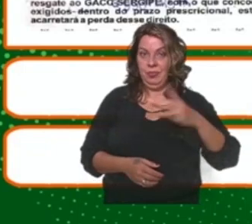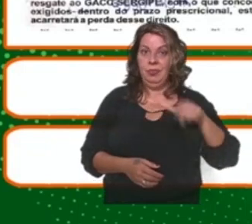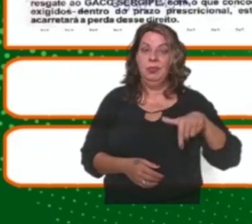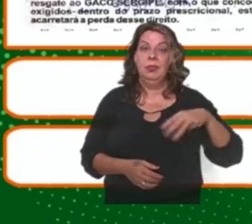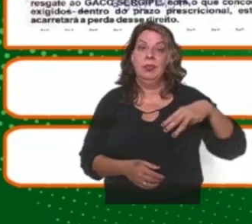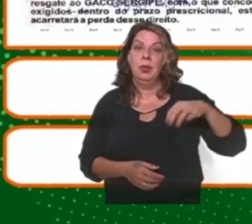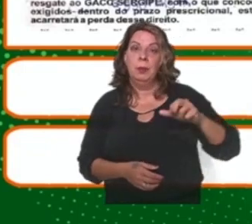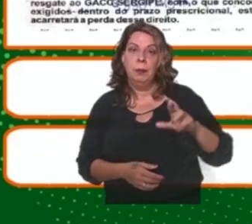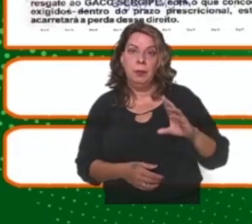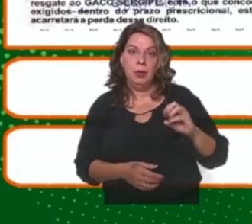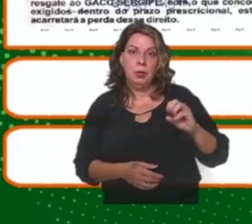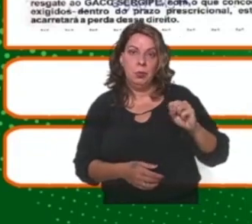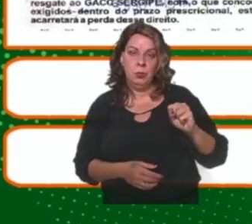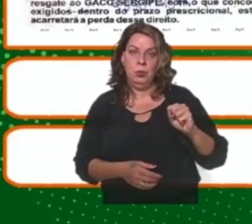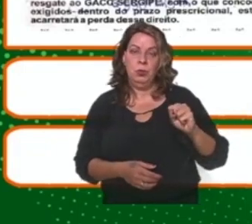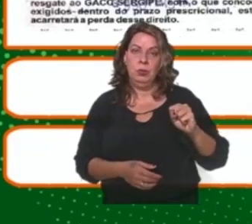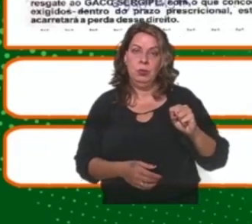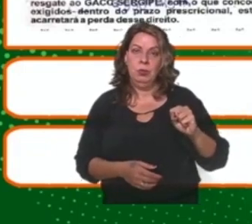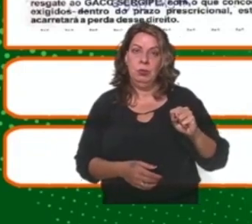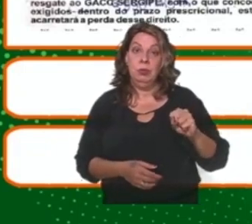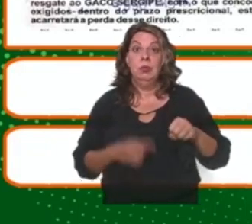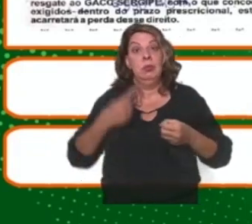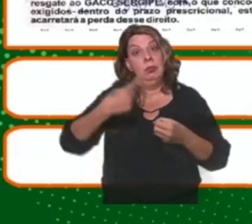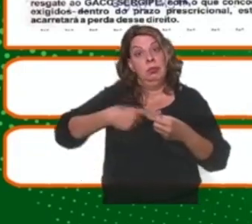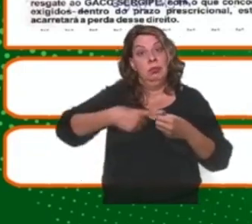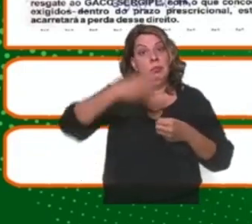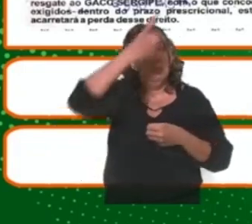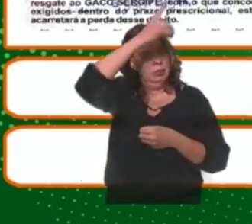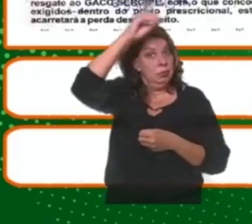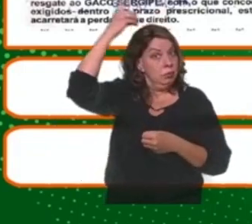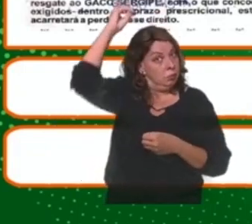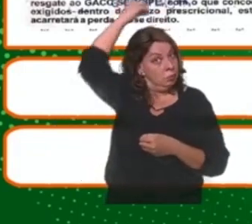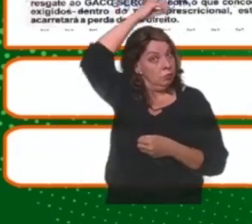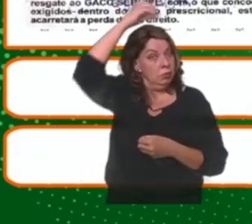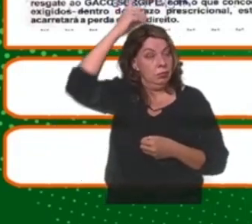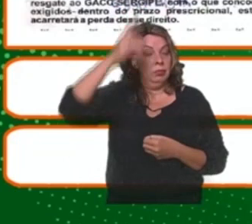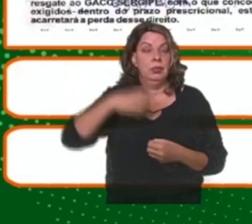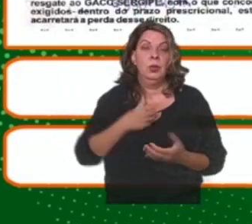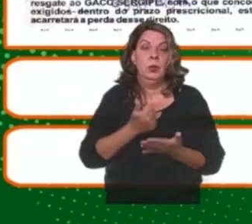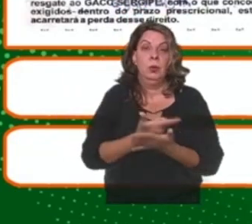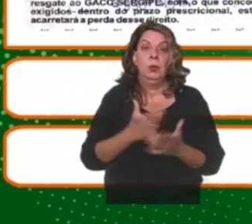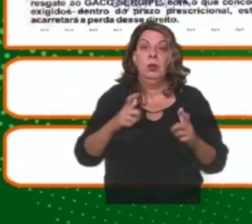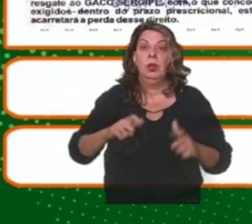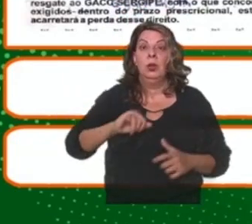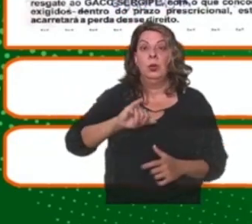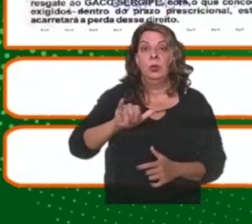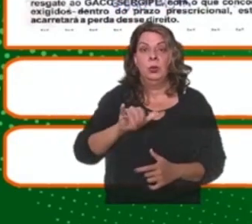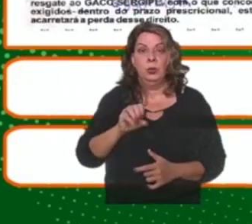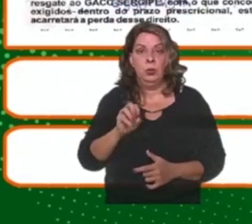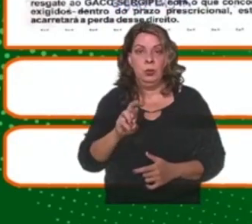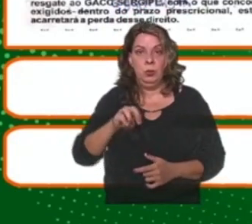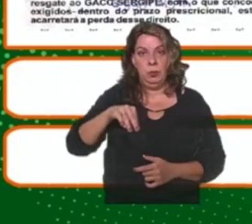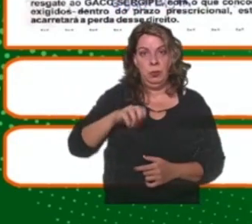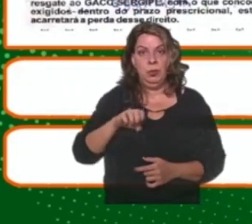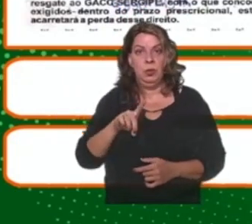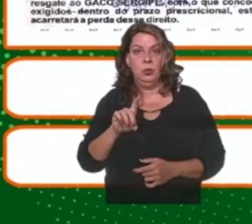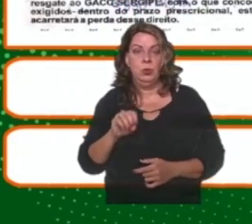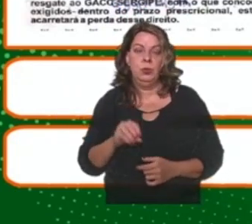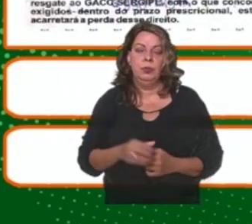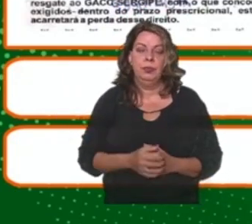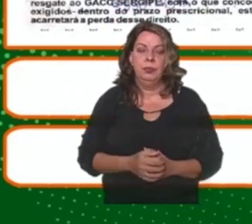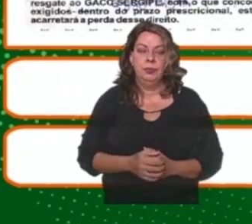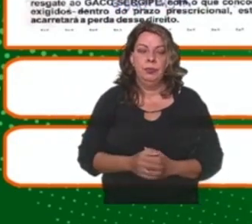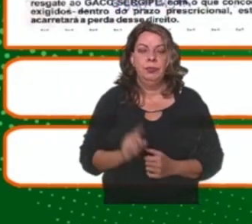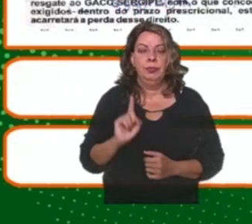549413, Marcos Fábio Souza. Dores é o município onde reside o Marcos, adquiriu com o Jormando lá na Regional Capela.